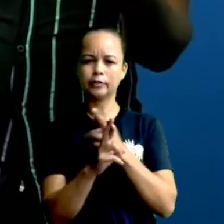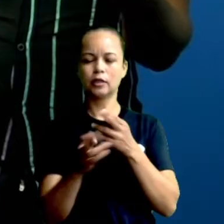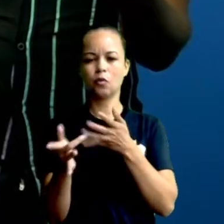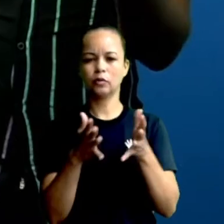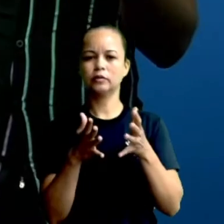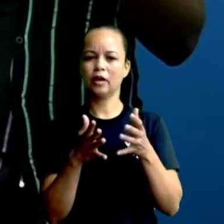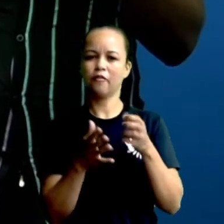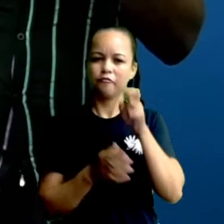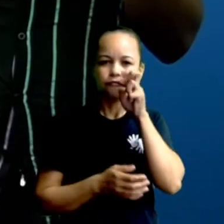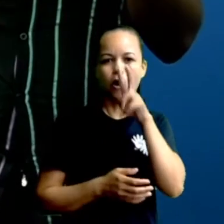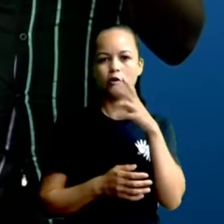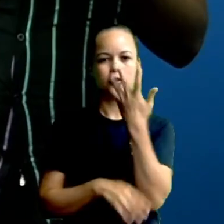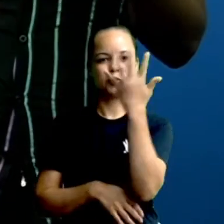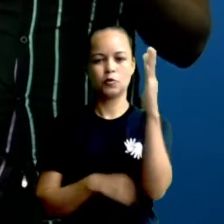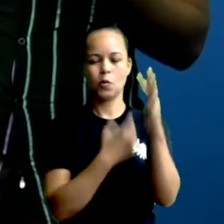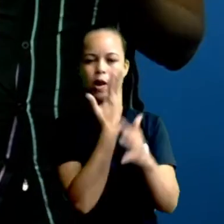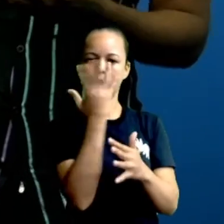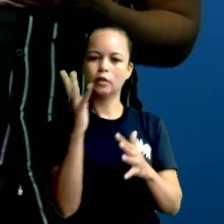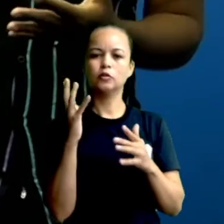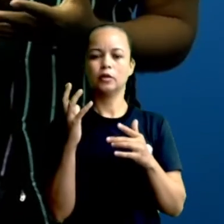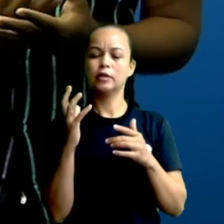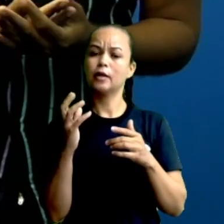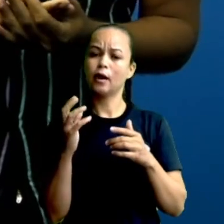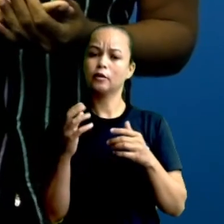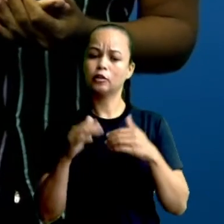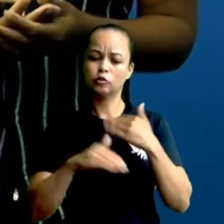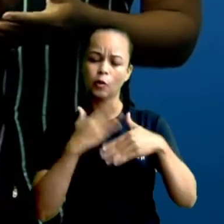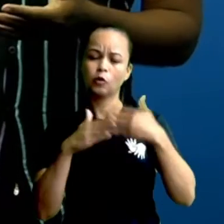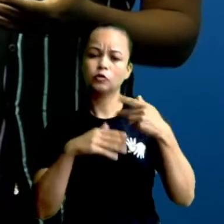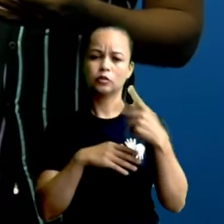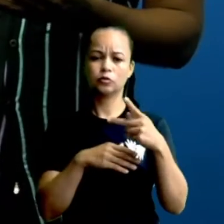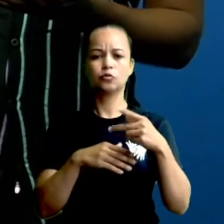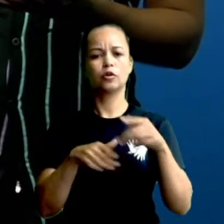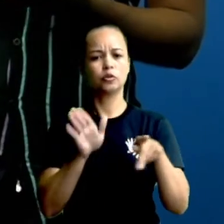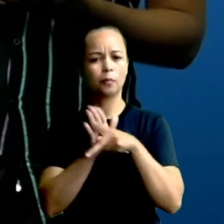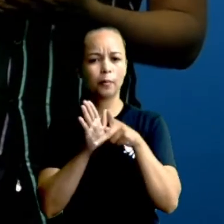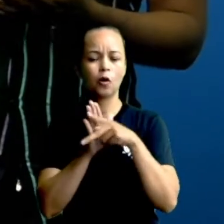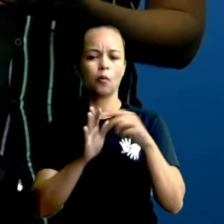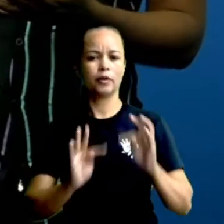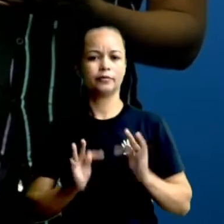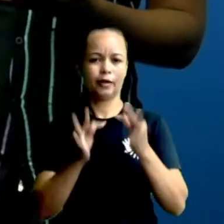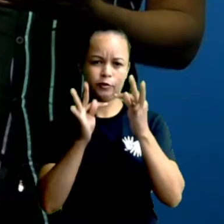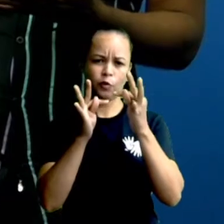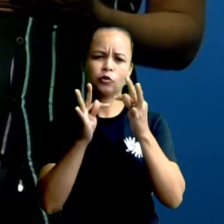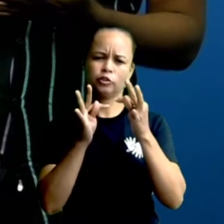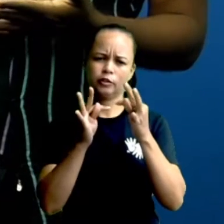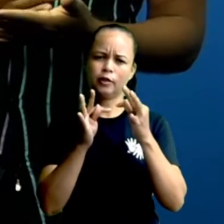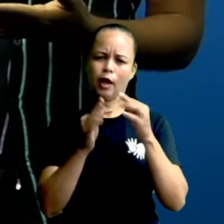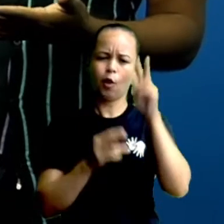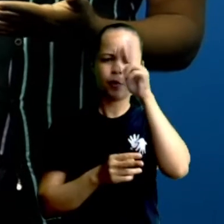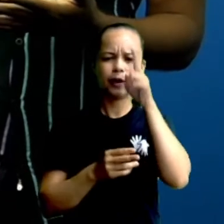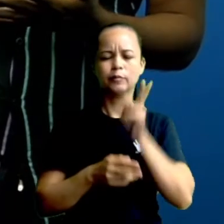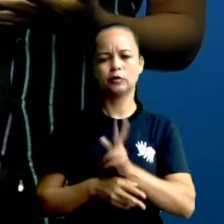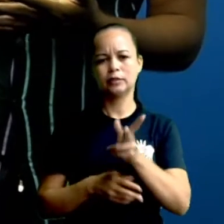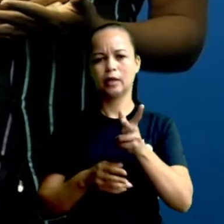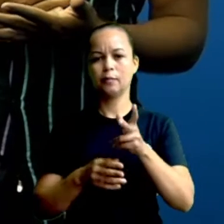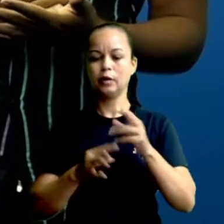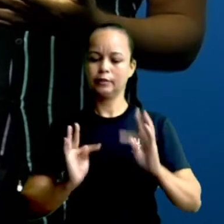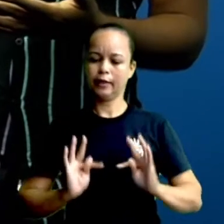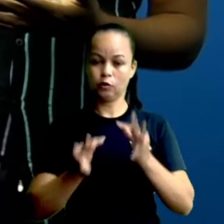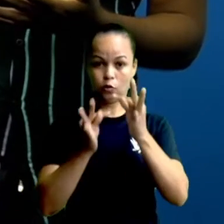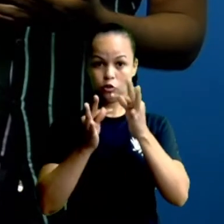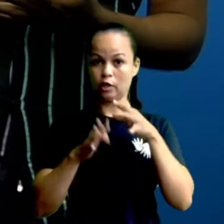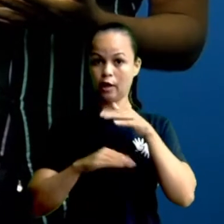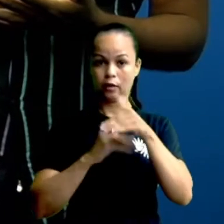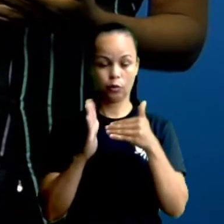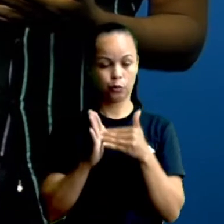forte com a natureza, eles também produziam as suas tecnologias. E aí eu sempre gosto de lembrar disso, gente. Tecnologia é tudo